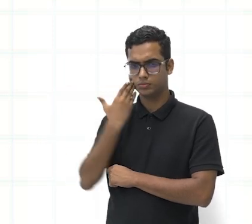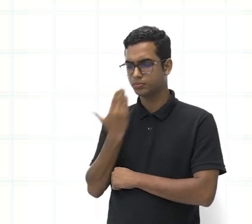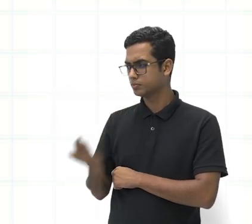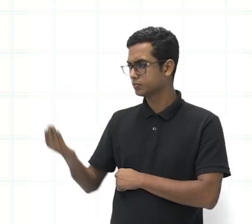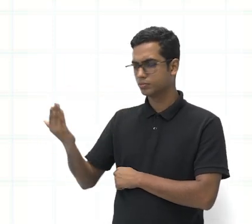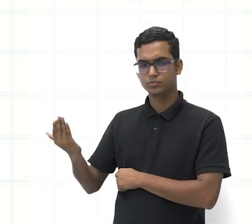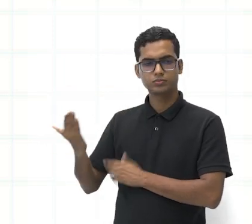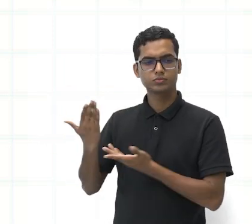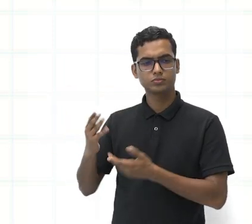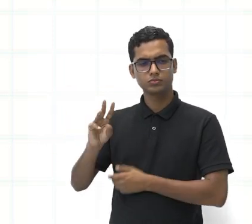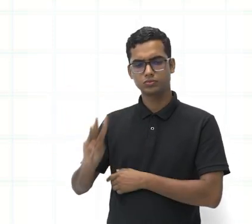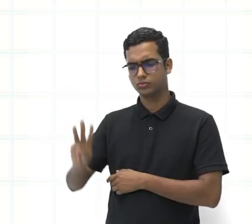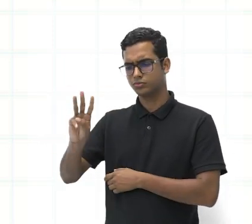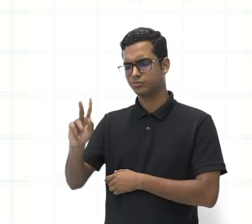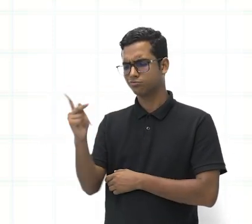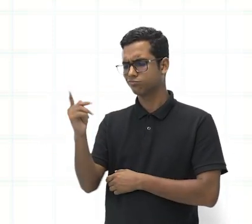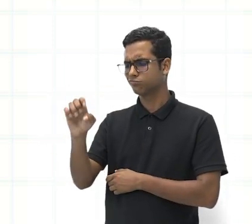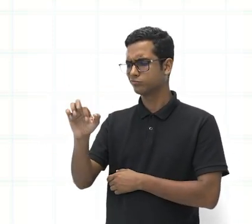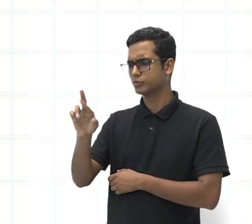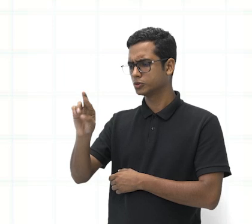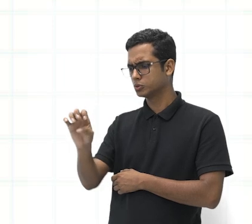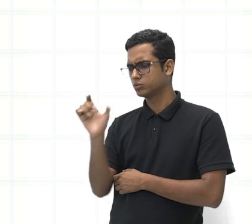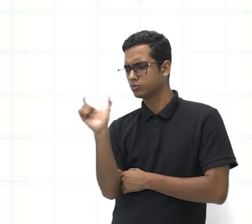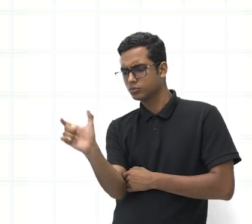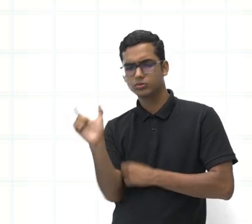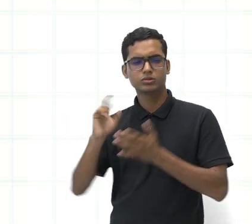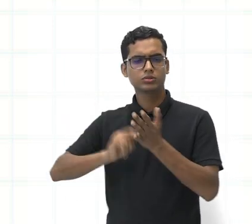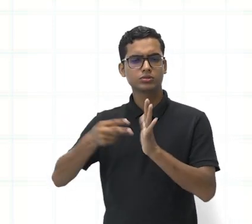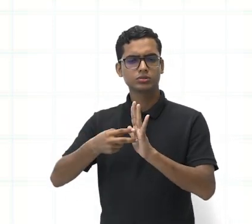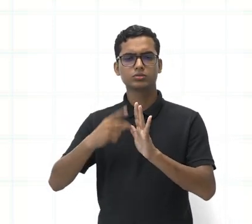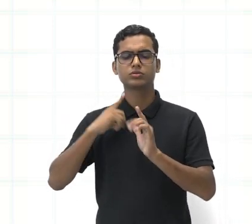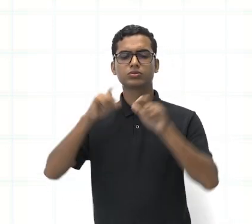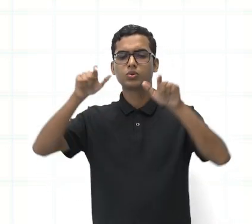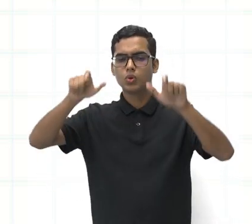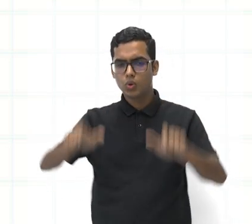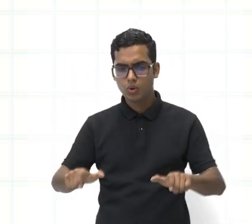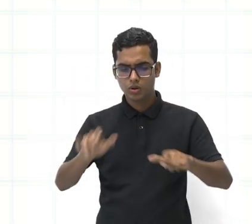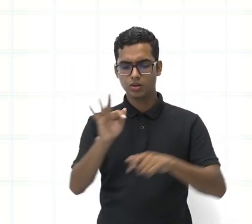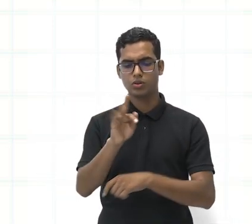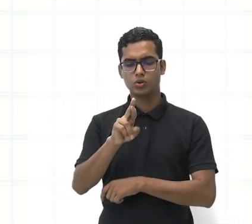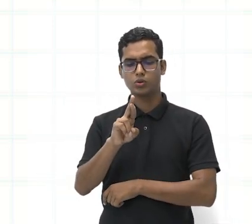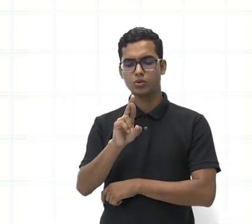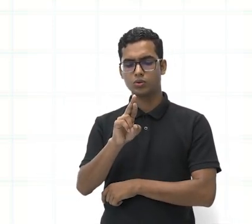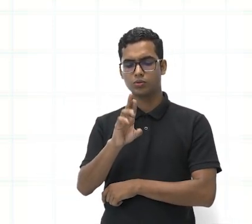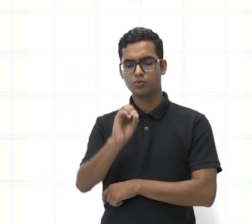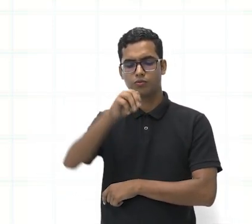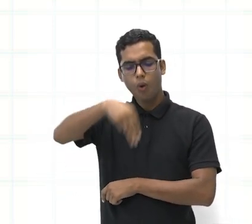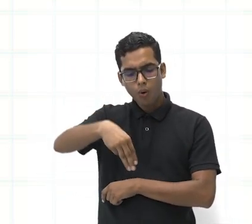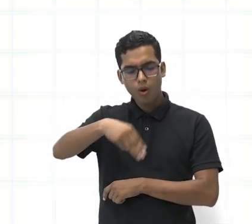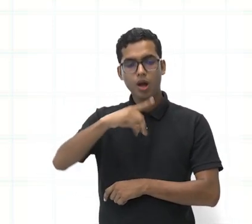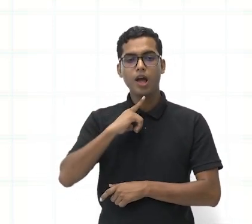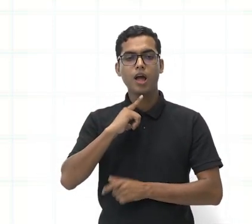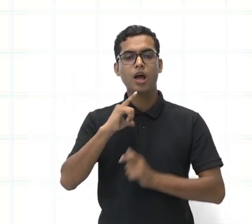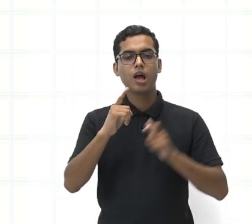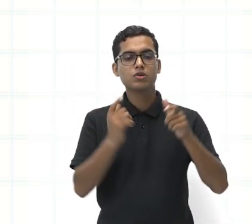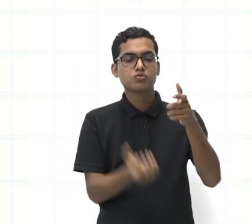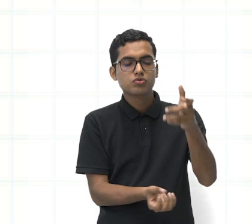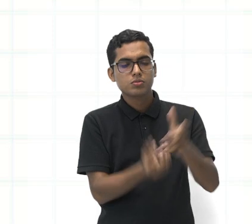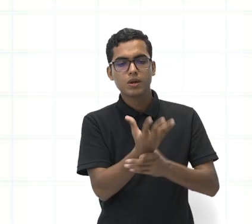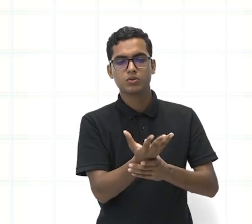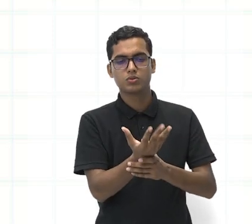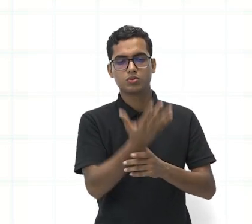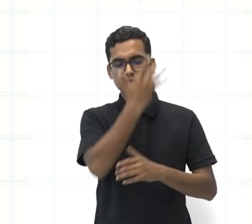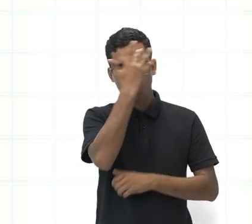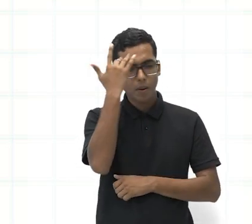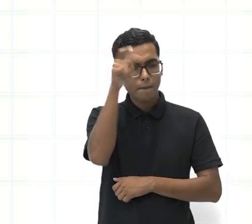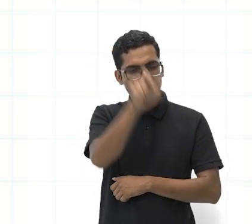Então, where are you from? De onde você é? A palavrinha from quer dizer a origem de algo, né? De alguém. Nesse caso aqui ele é traduzido como